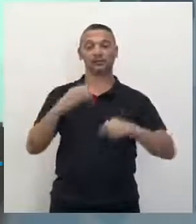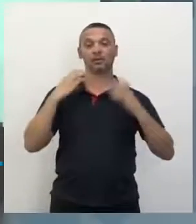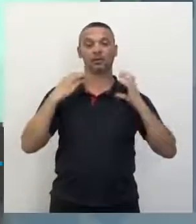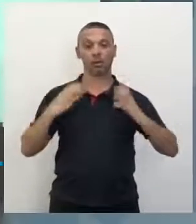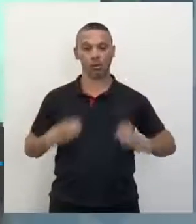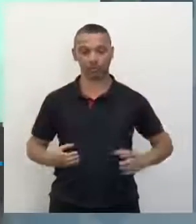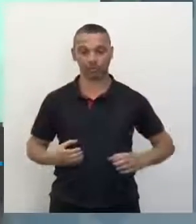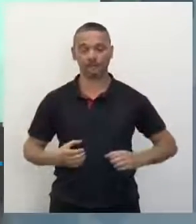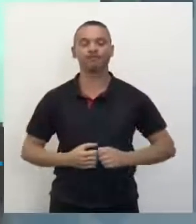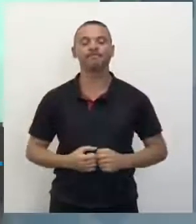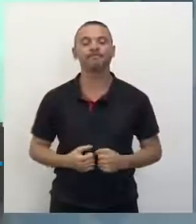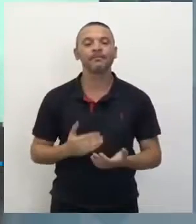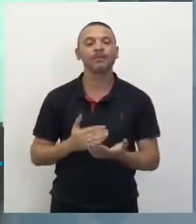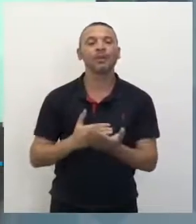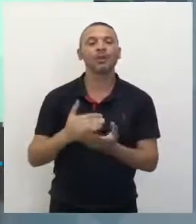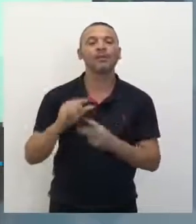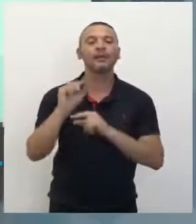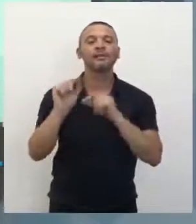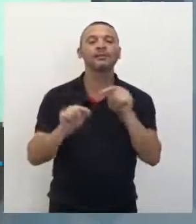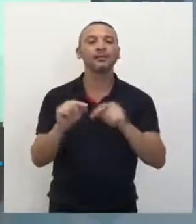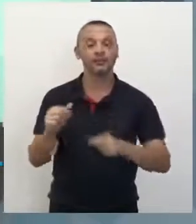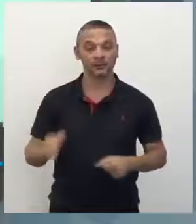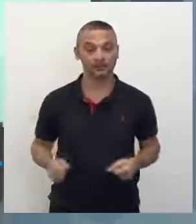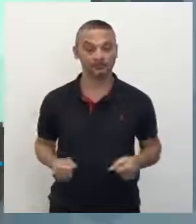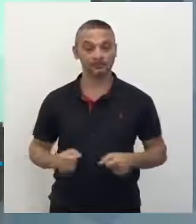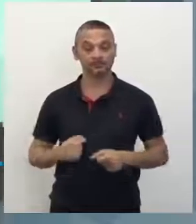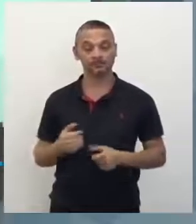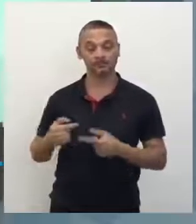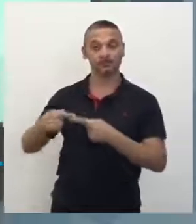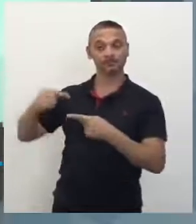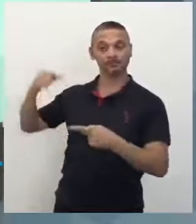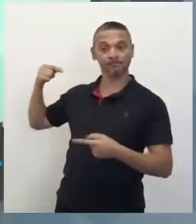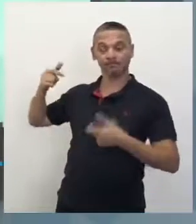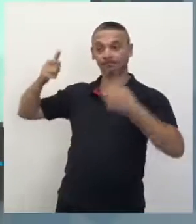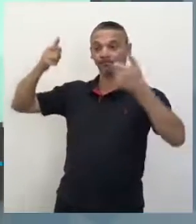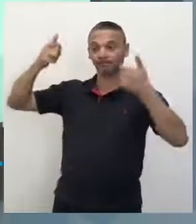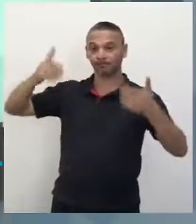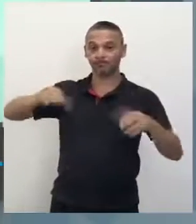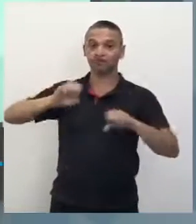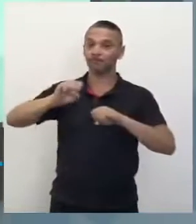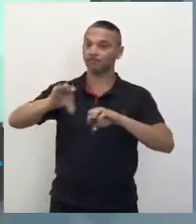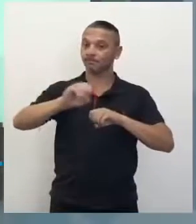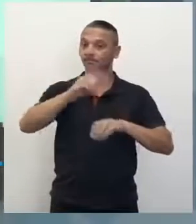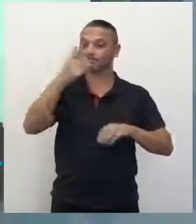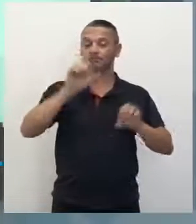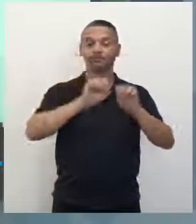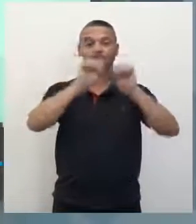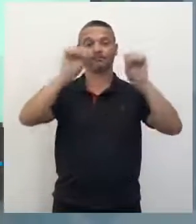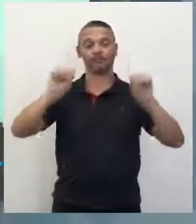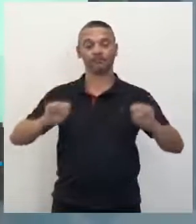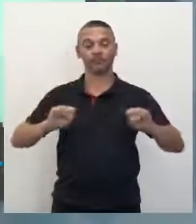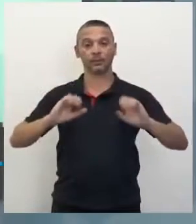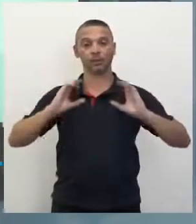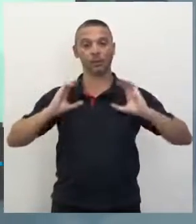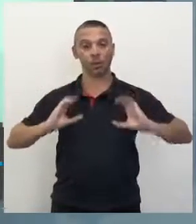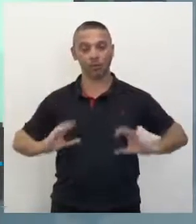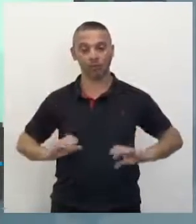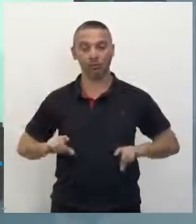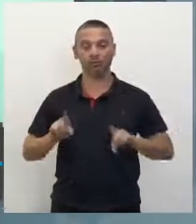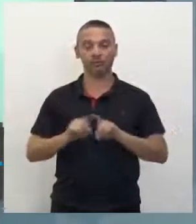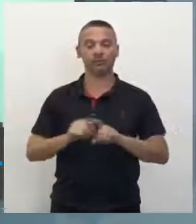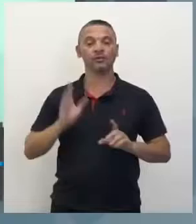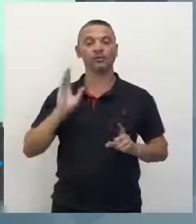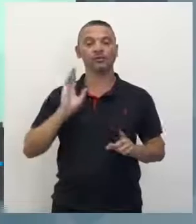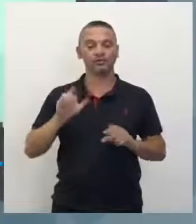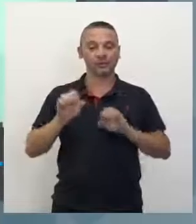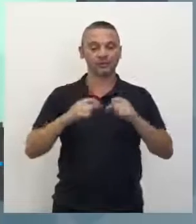Muito bem, então para começar, a gente já falou que a gente começou aí falando sobre os outros sistemas, falou um pouquinho sobre o locomotor, falou